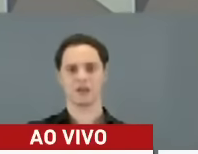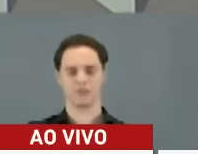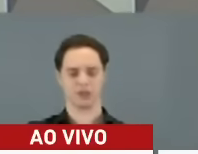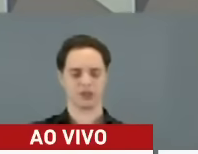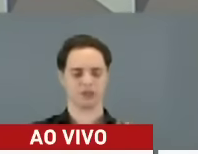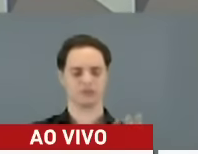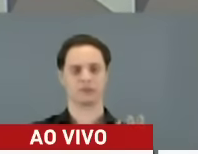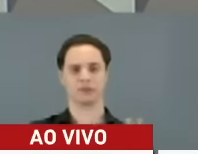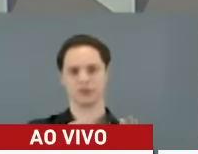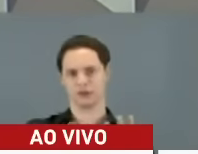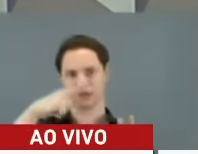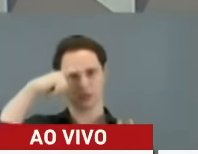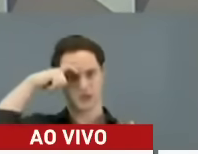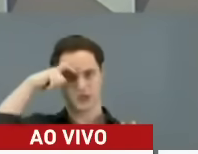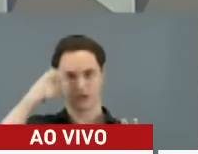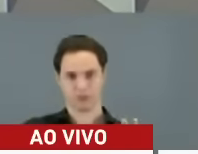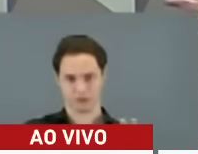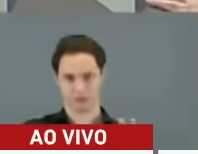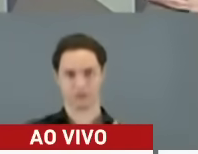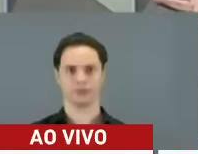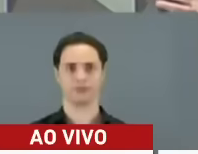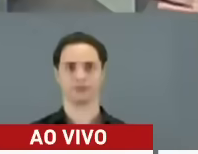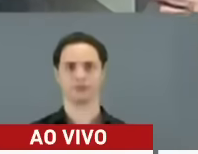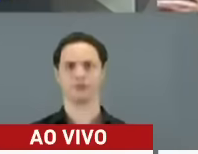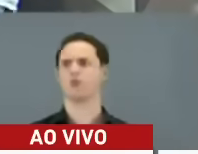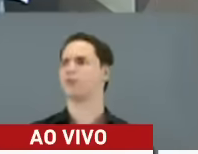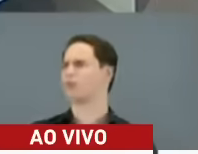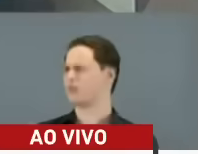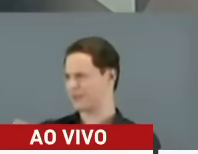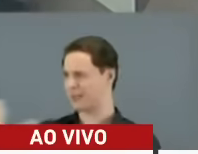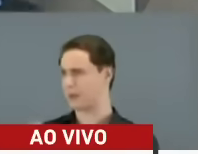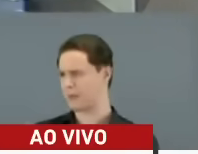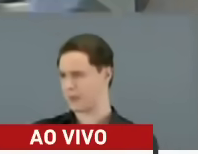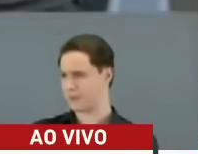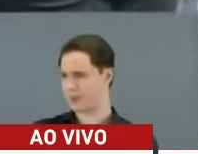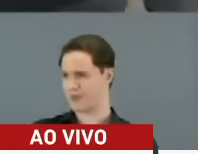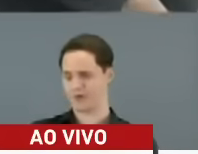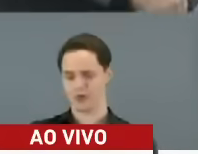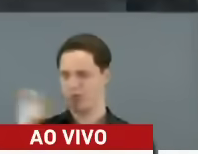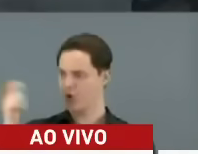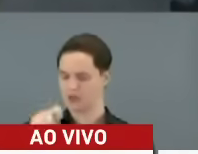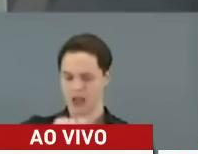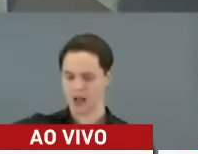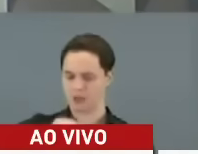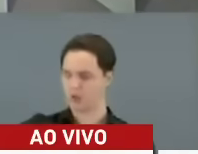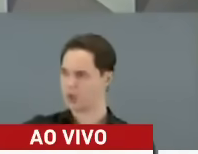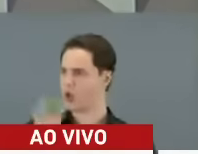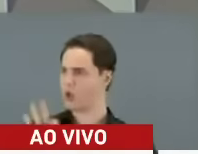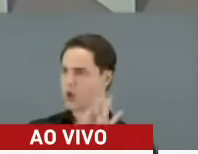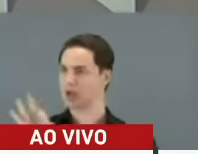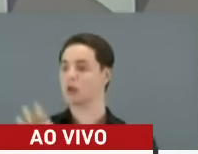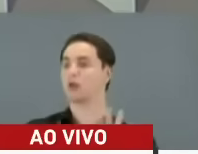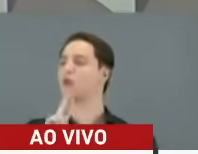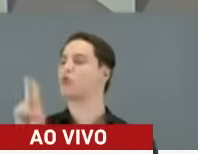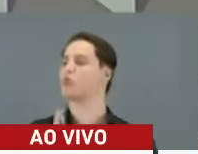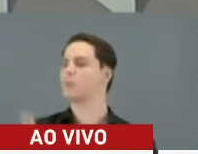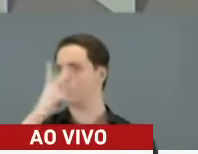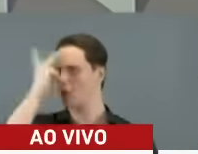as me dê aí um papel e uma caneta, porque... Para que eu possa ordenar aqui essa ordem.